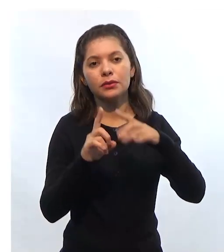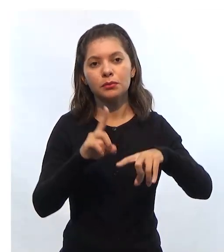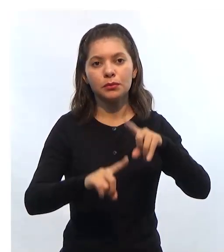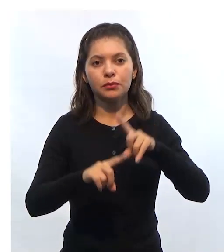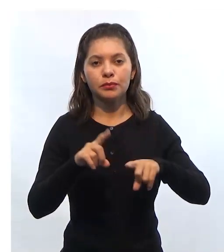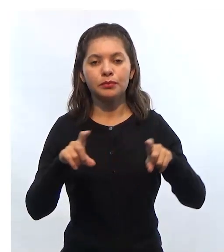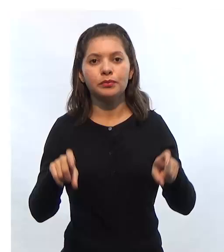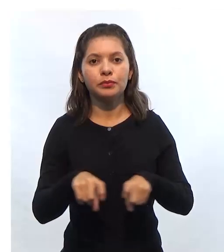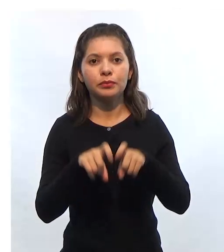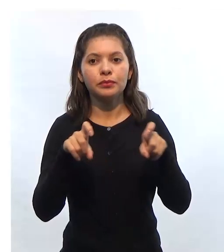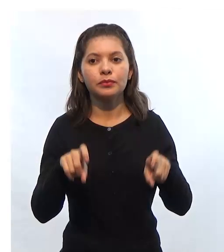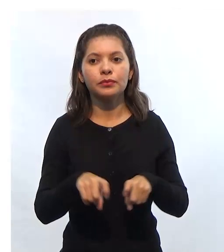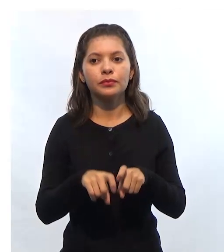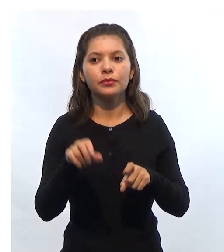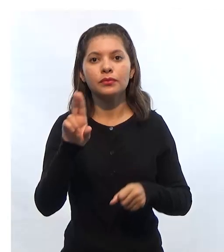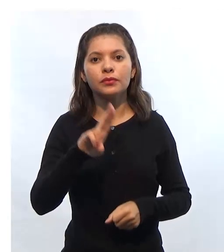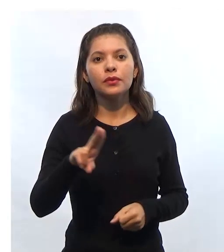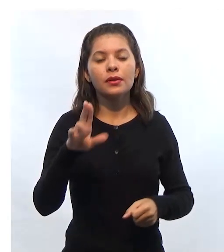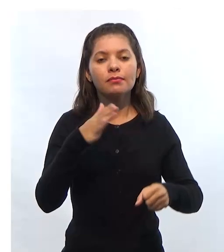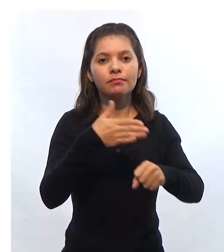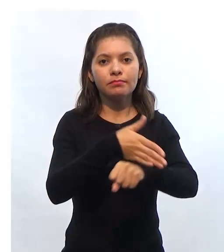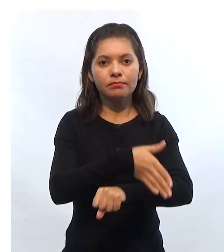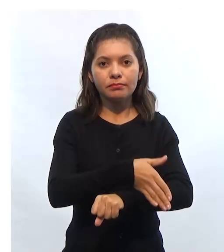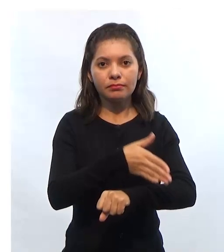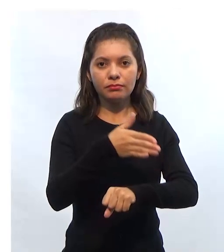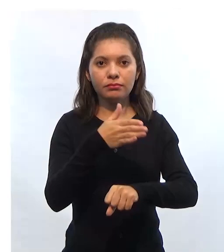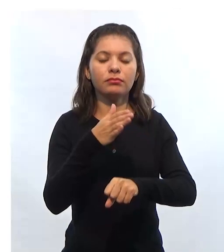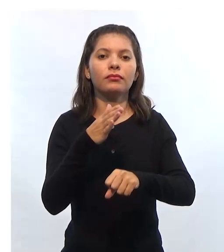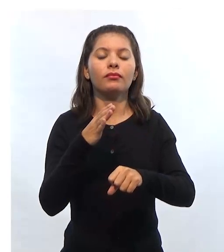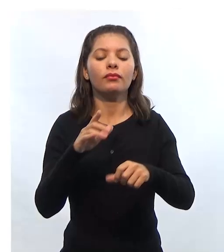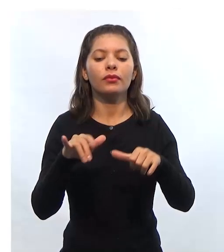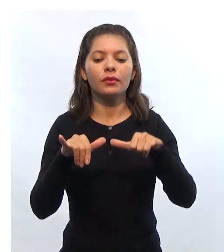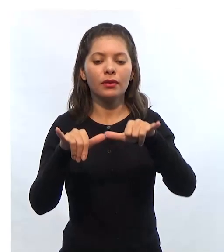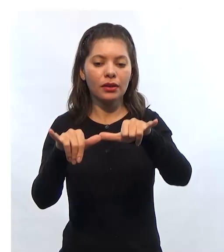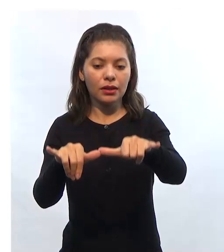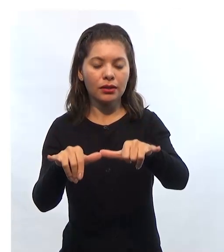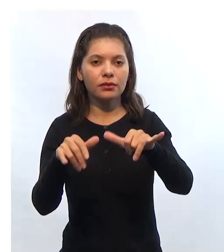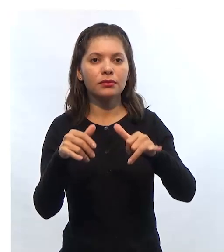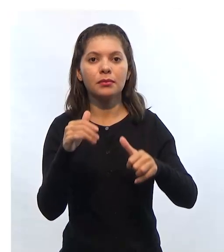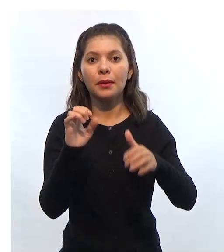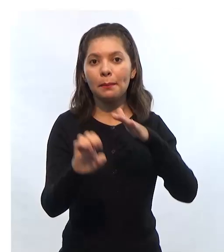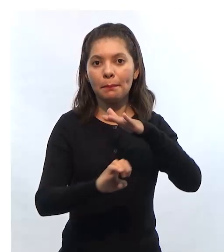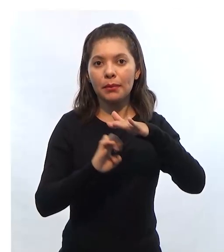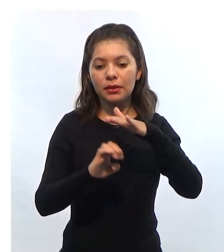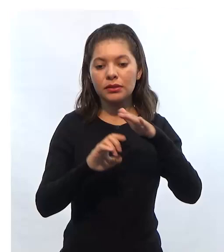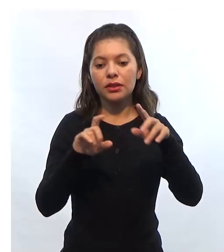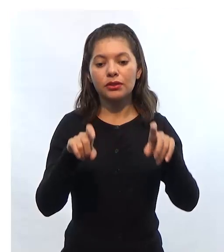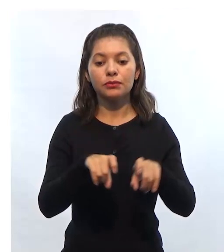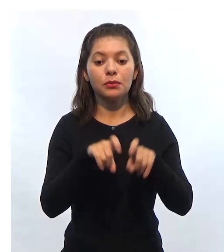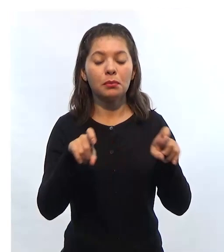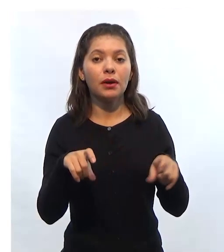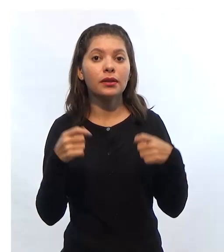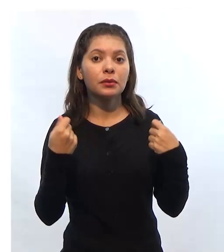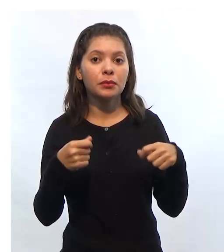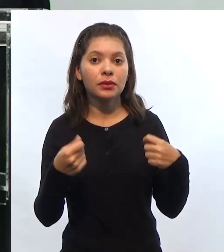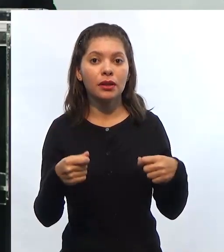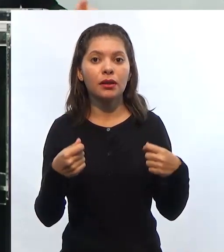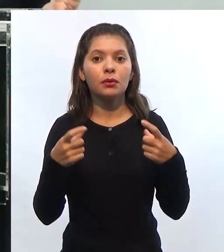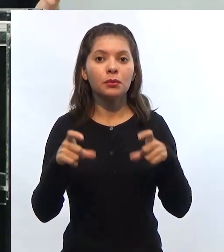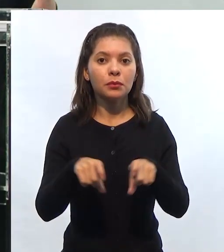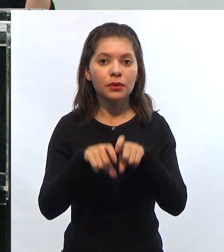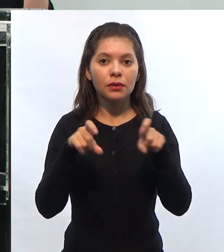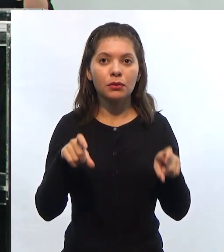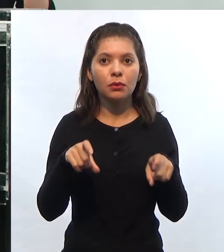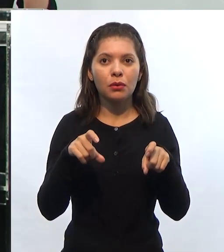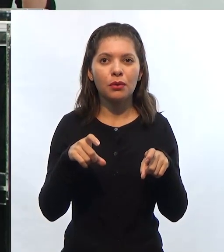de informática utilizam a segmentação por benefícios para acessar seus mercados principais. Então, uma empresa lá de informática, ela pode